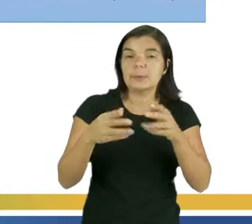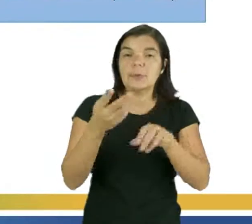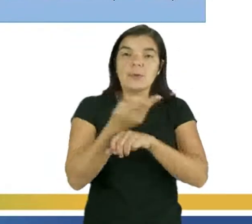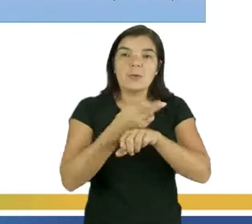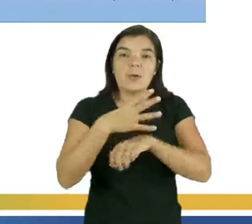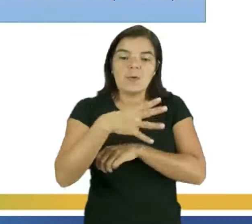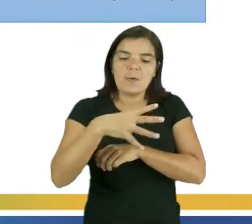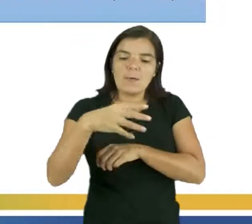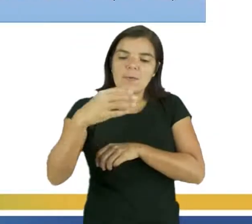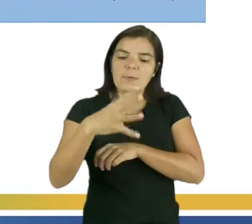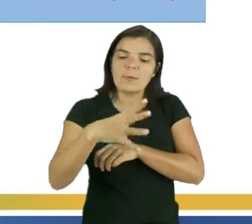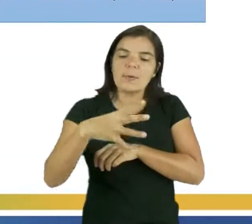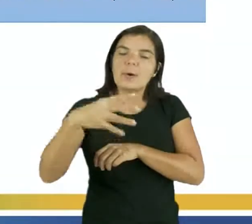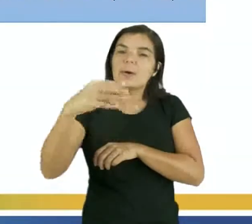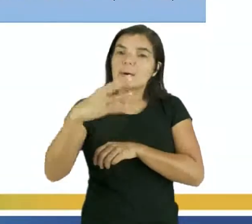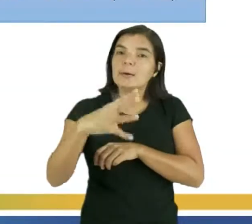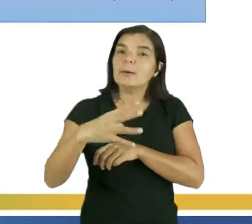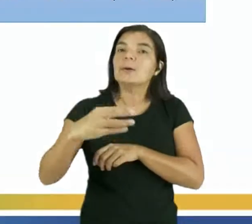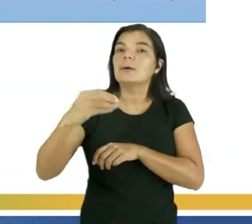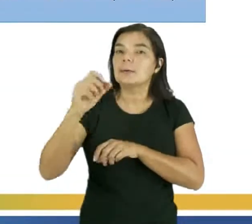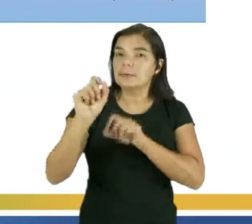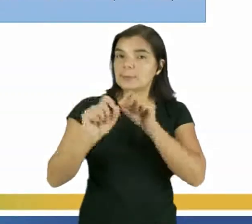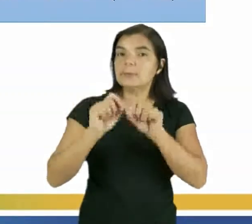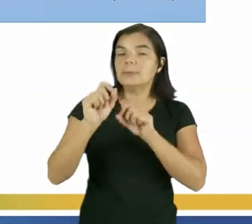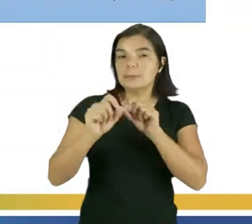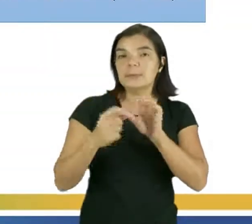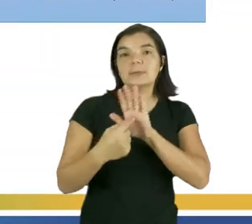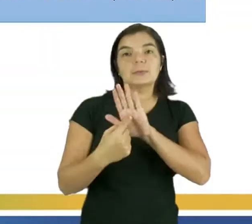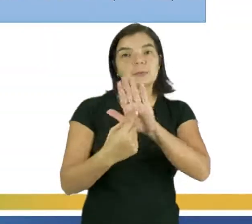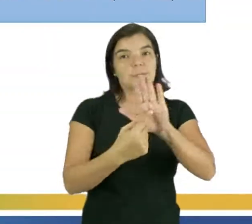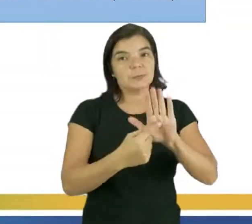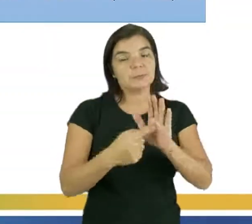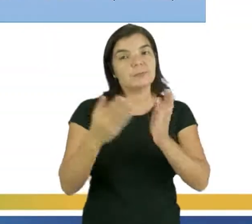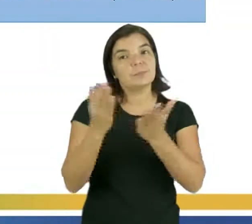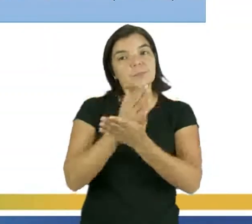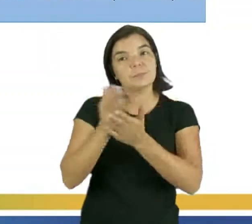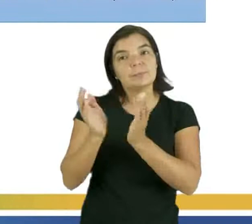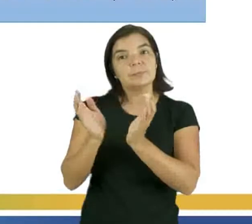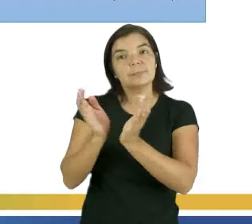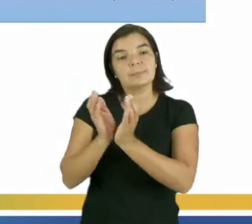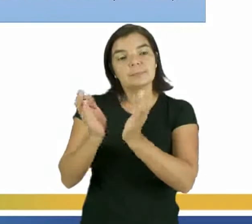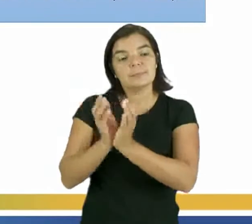águas vivas, por exemplo, as águas vivas são os representantes, alguns dos